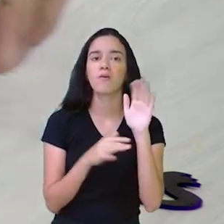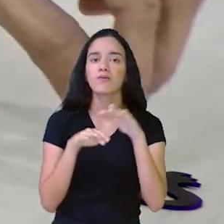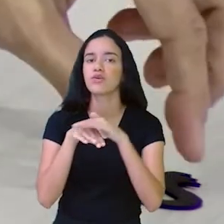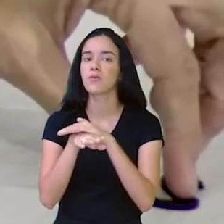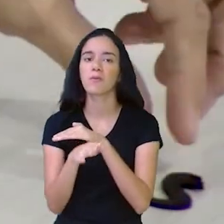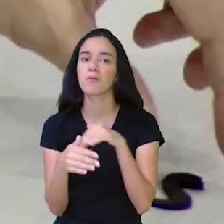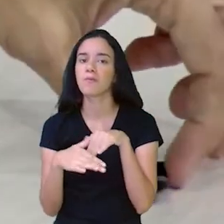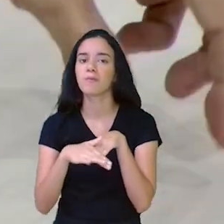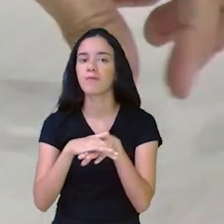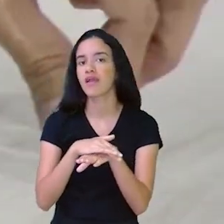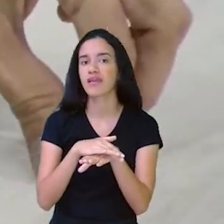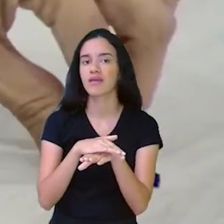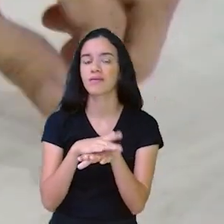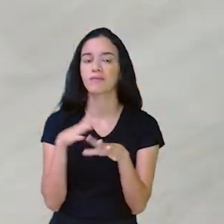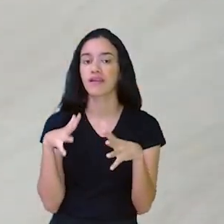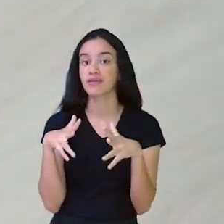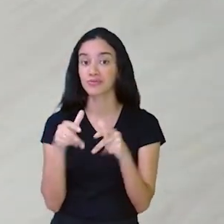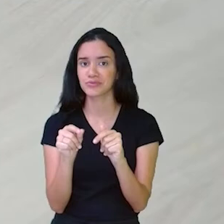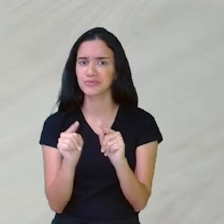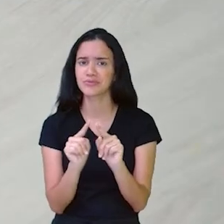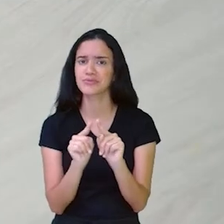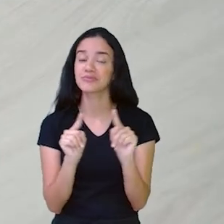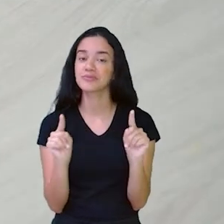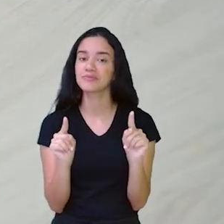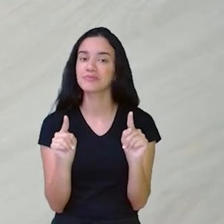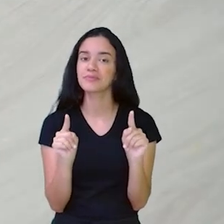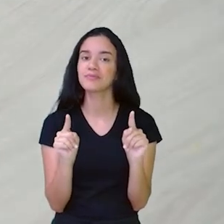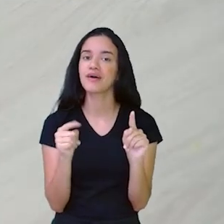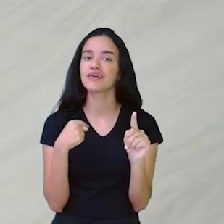né? Já ajuda.